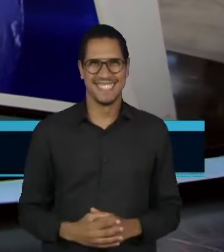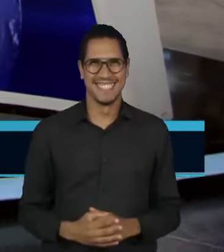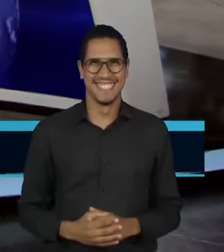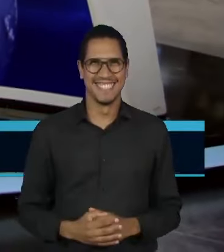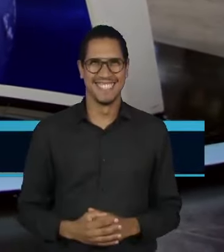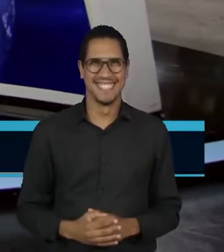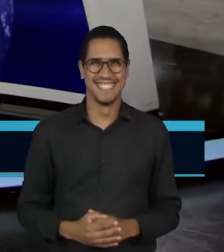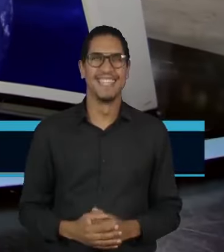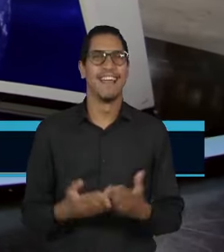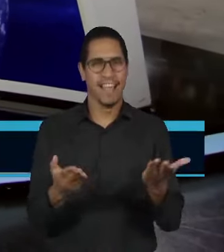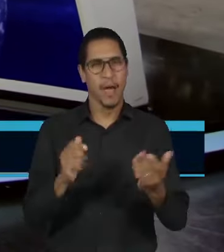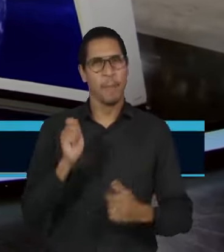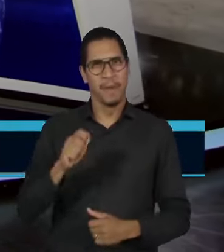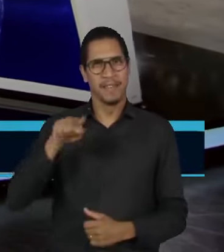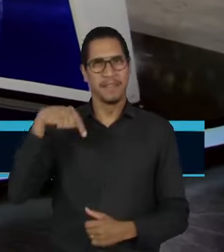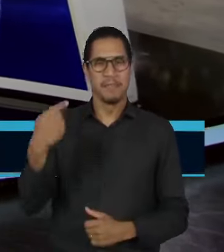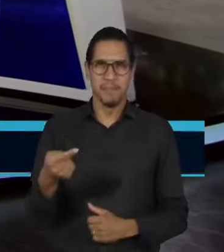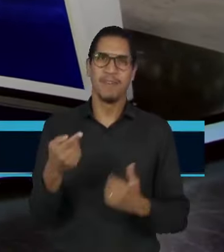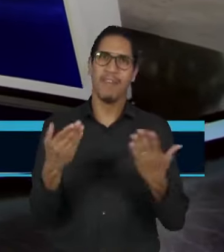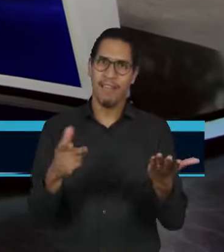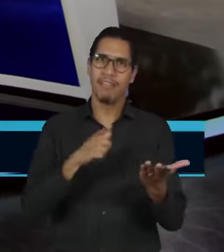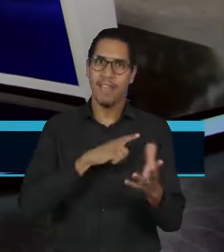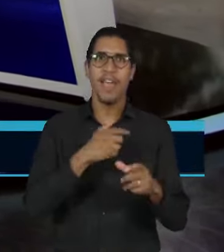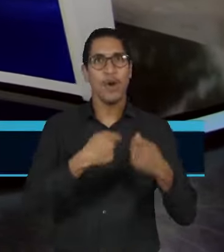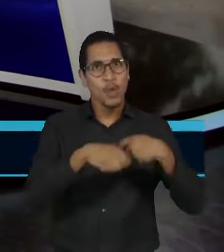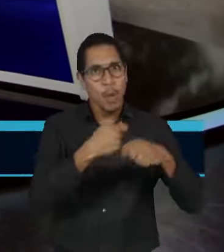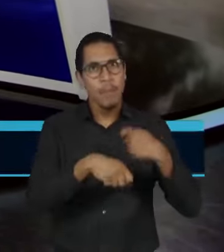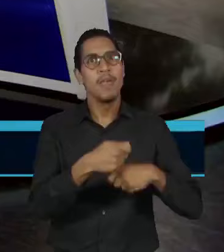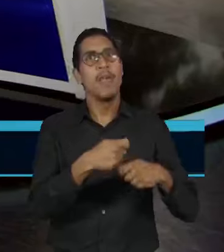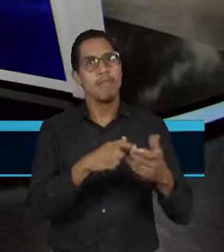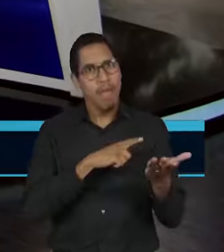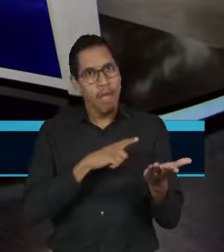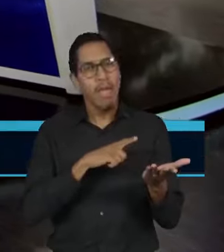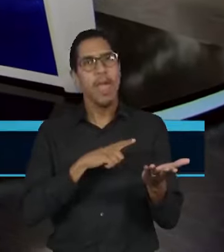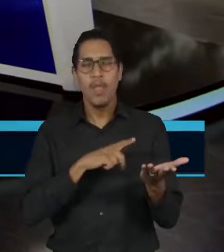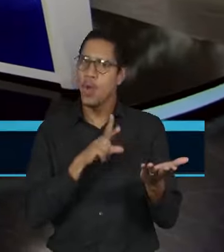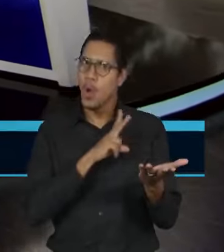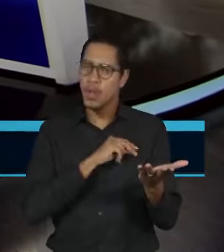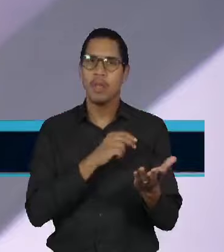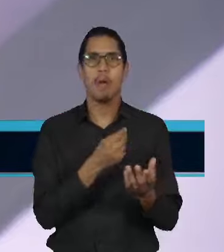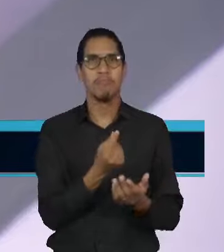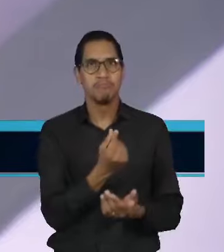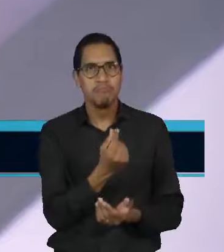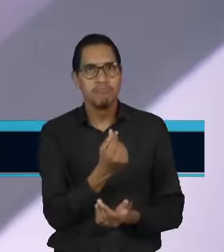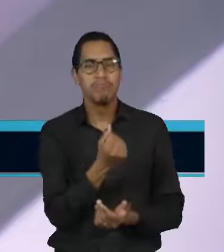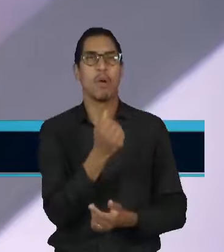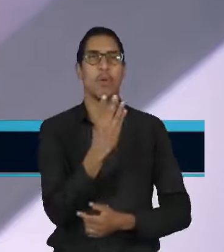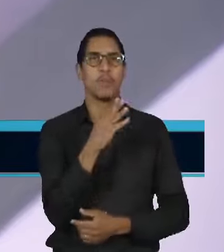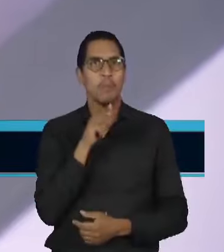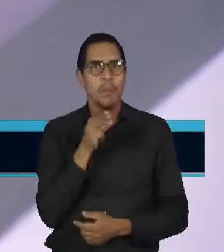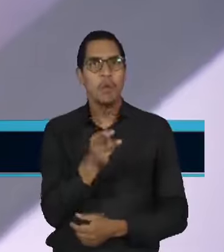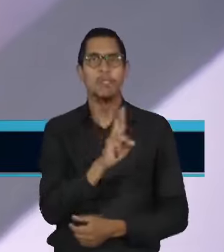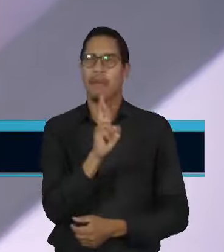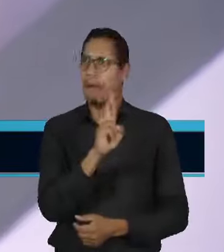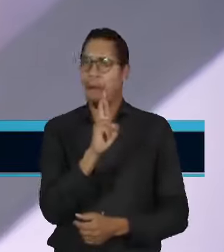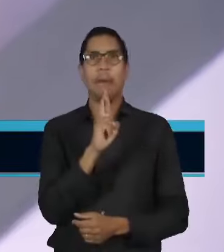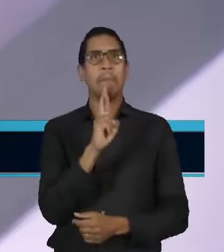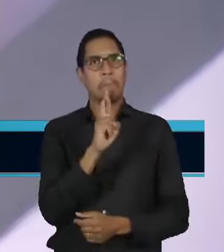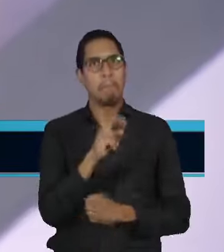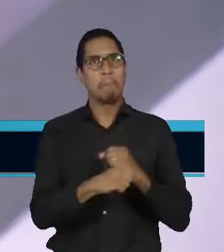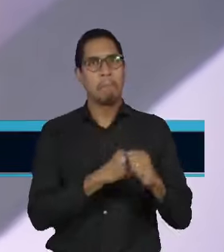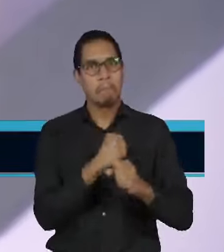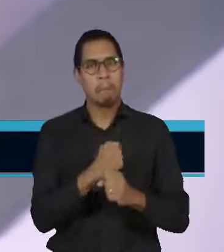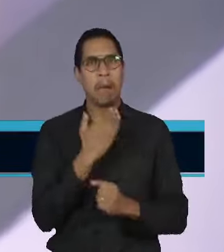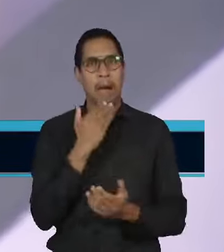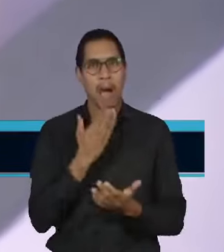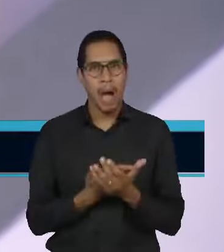Olia, o fiado, quem diria, movimenta a economia? Movimenta bem a economia, né? 4 milhões de reais. Mas sabe que